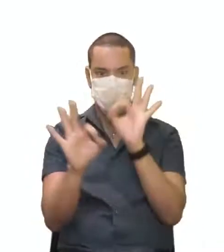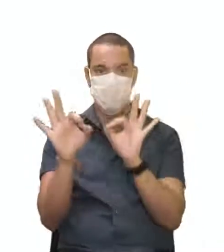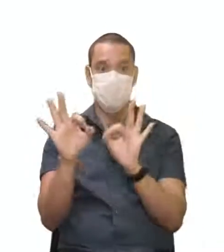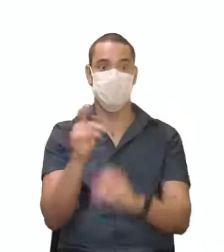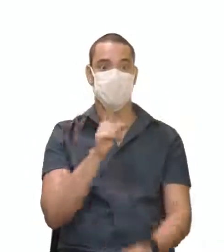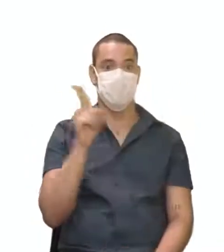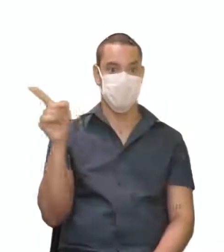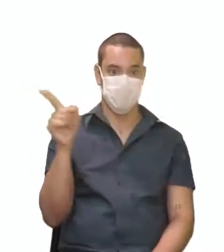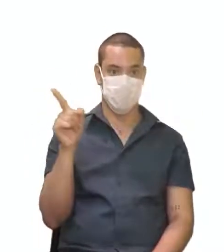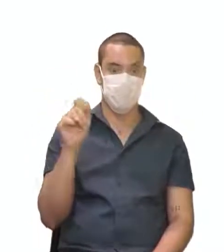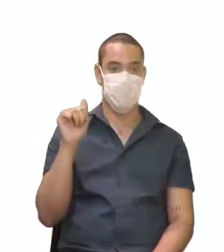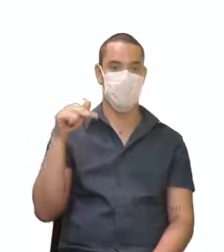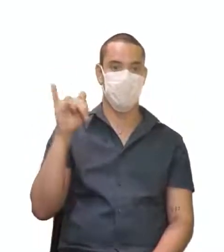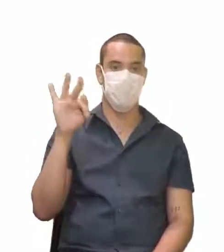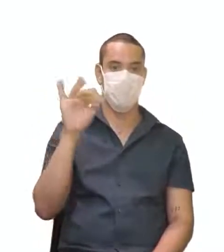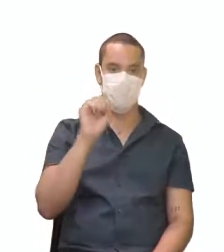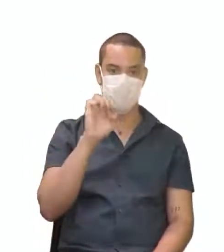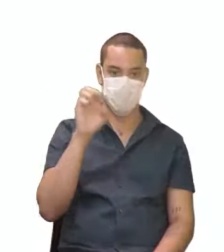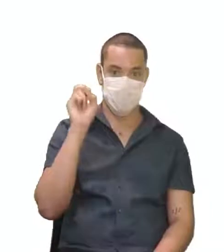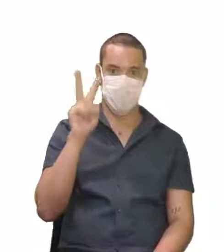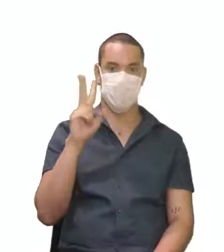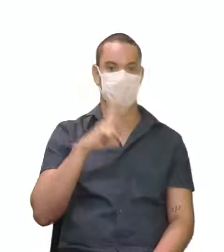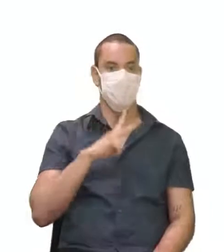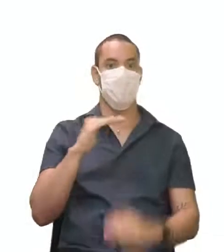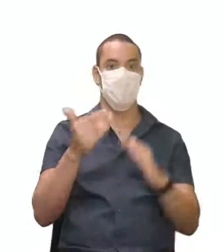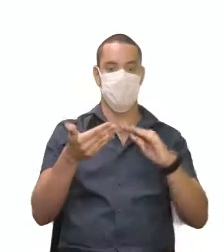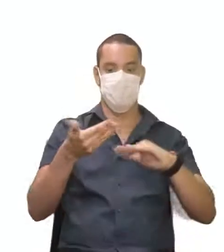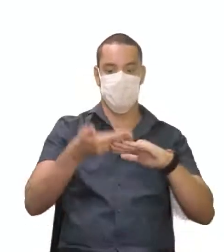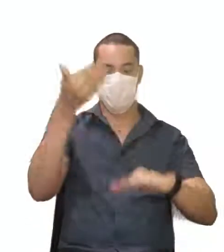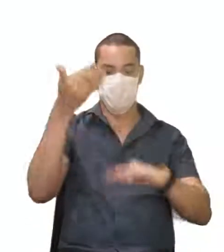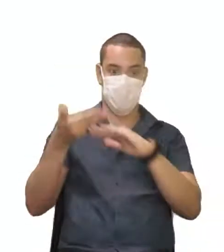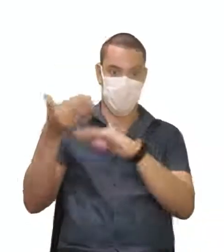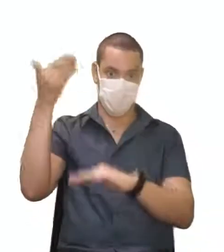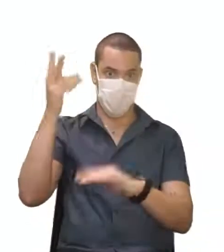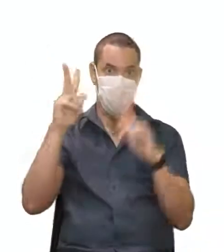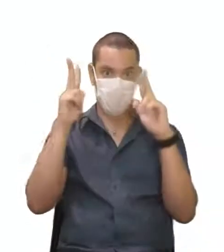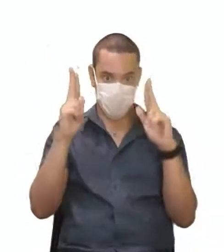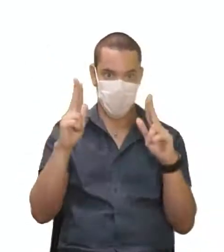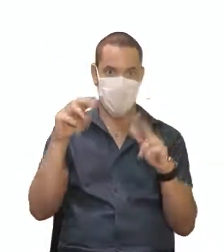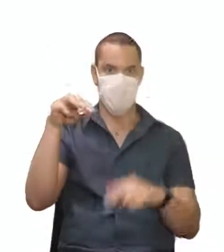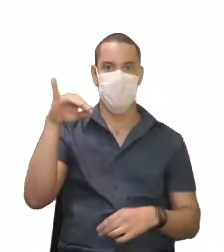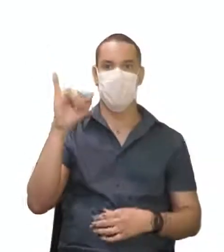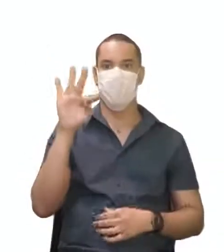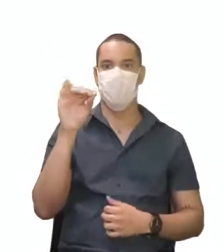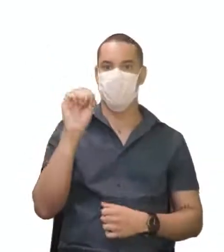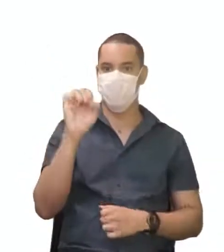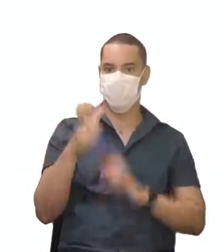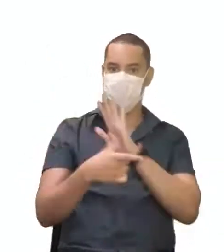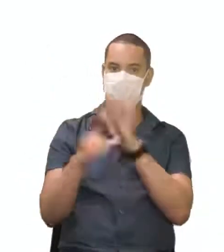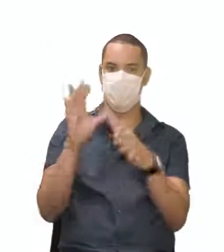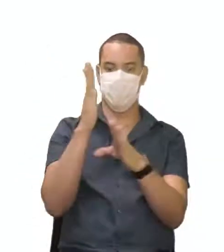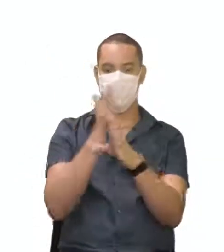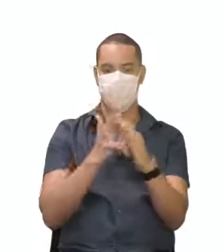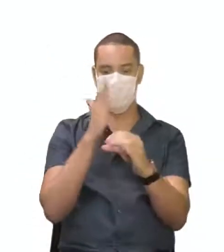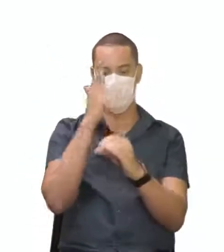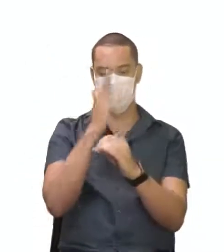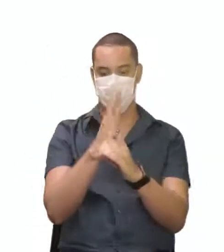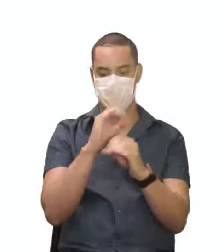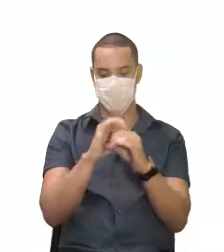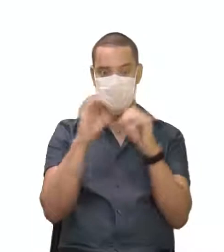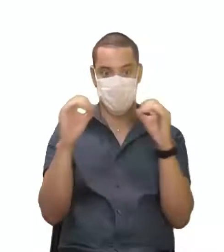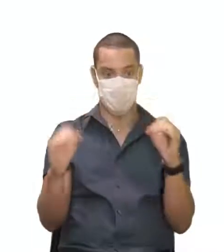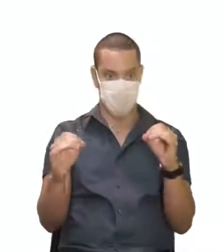aí, na anáfase 2, eu vou ter a separação também, como lá na mitose, na anáfase da mitose, a separação das cromátides